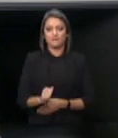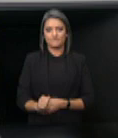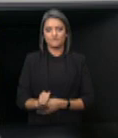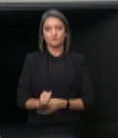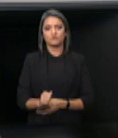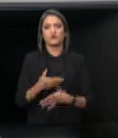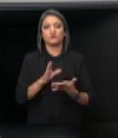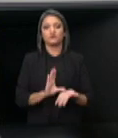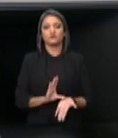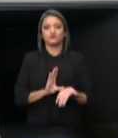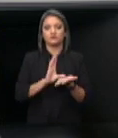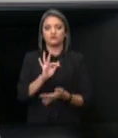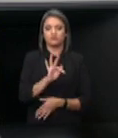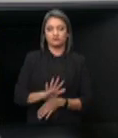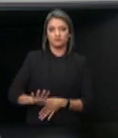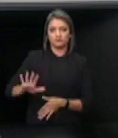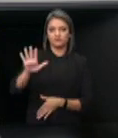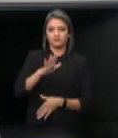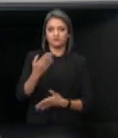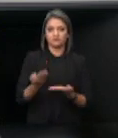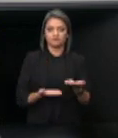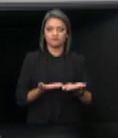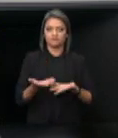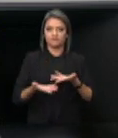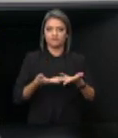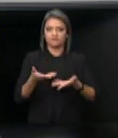Jesus do Conselho Federal de Serviço Social